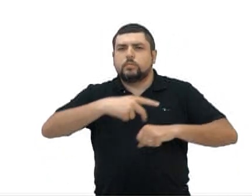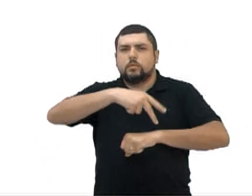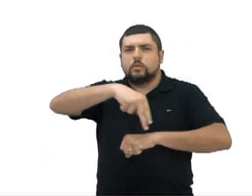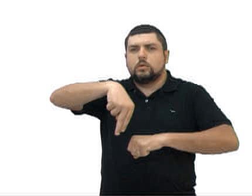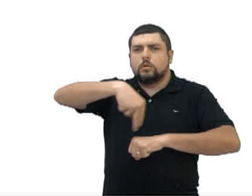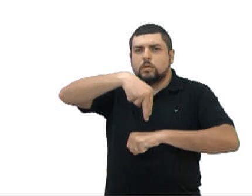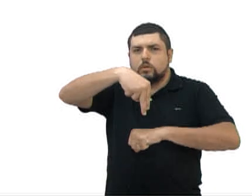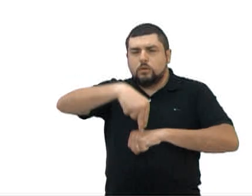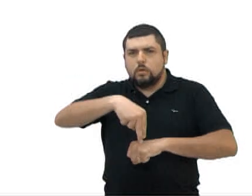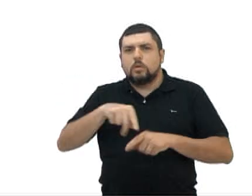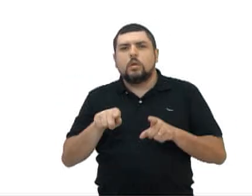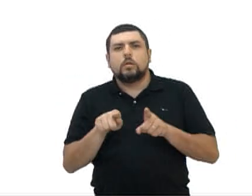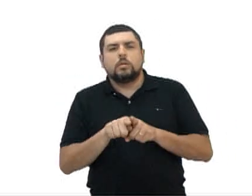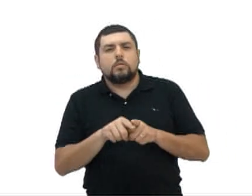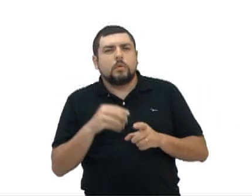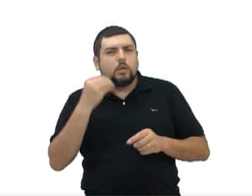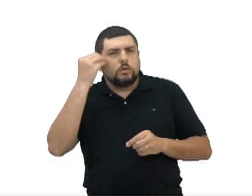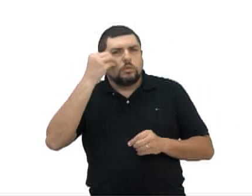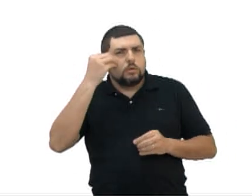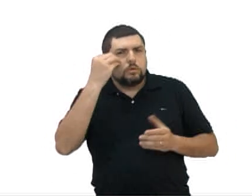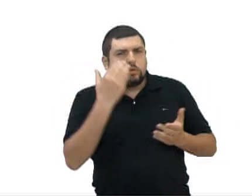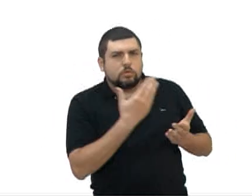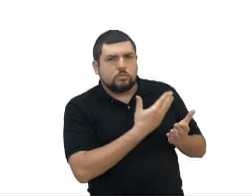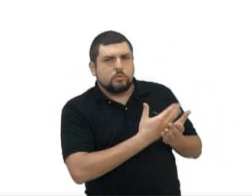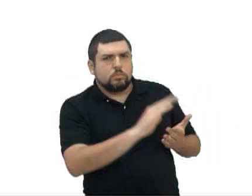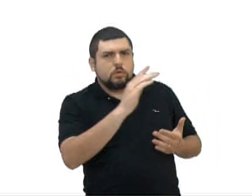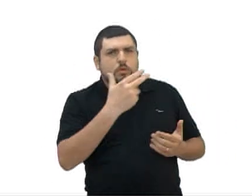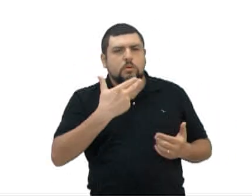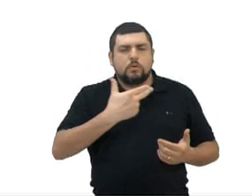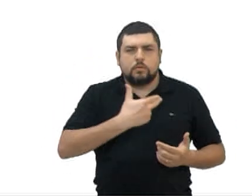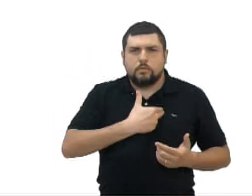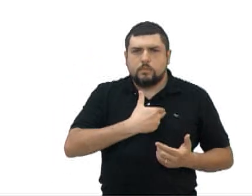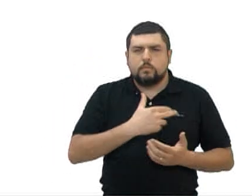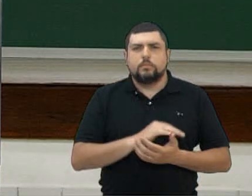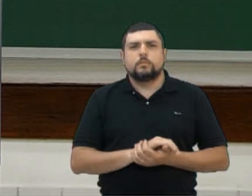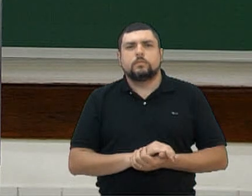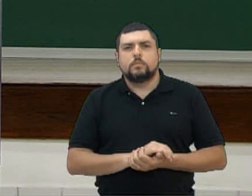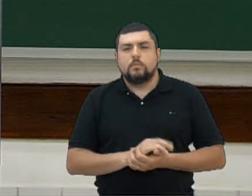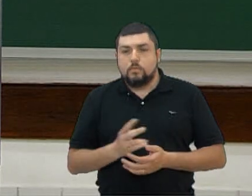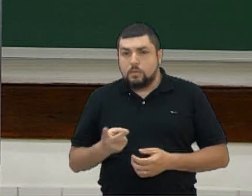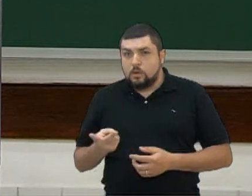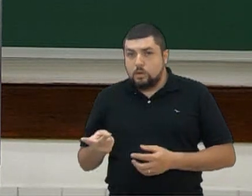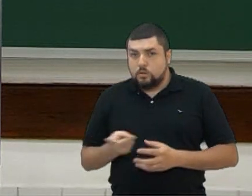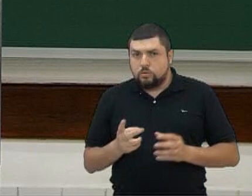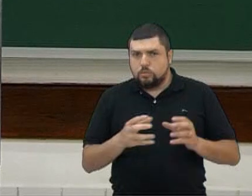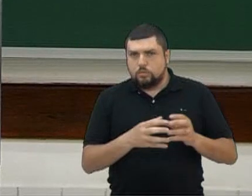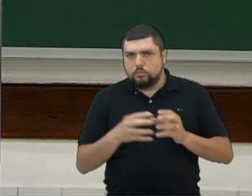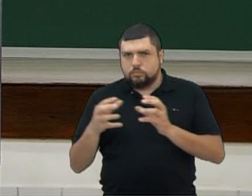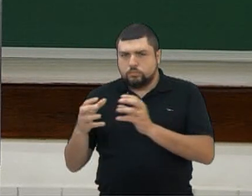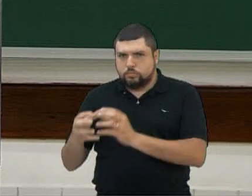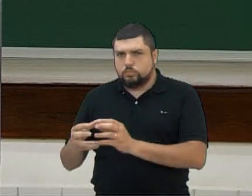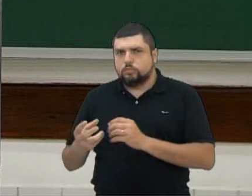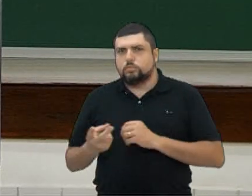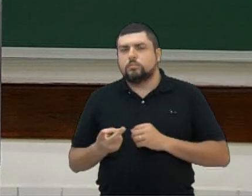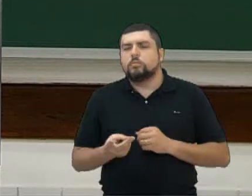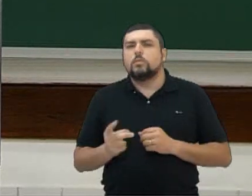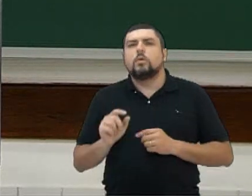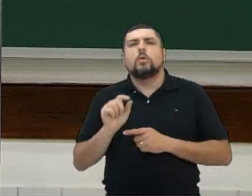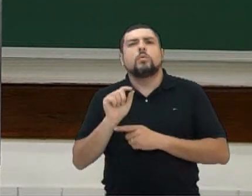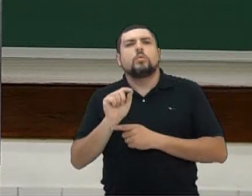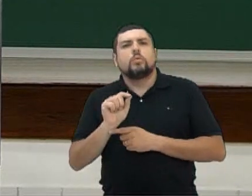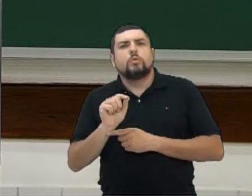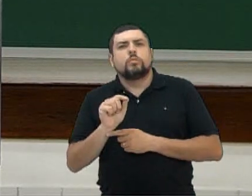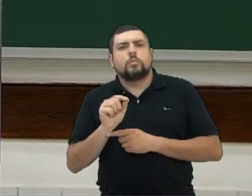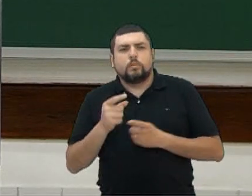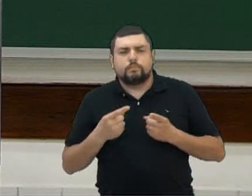e uma tentativa de depor o Vargas do poder. Esses dois grupos vão constantemente acossar o